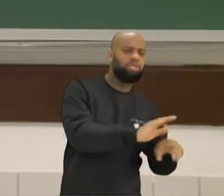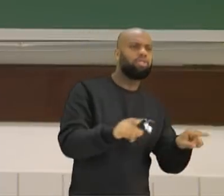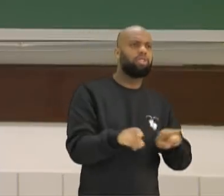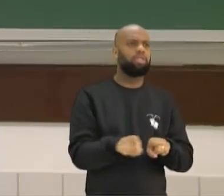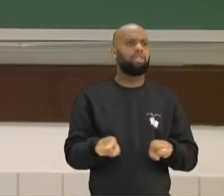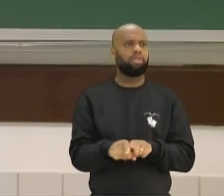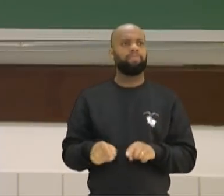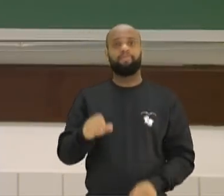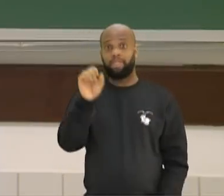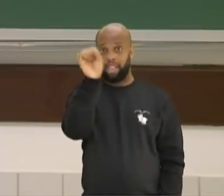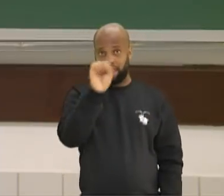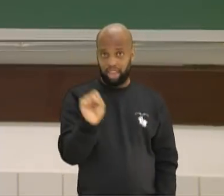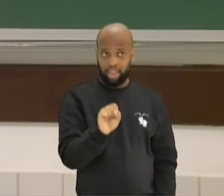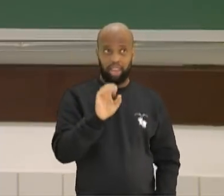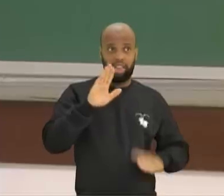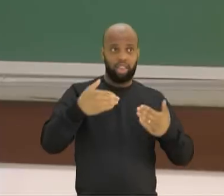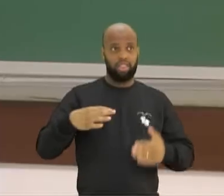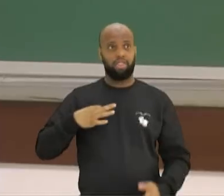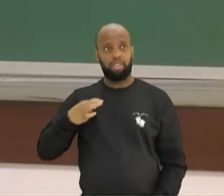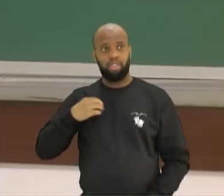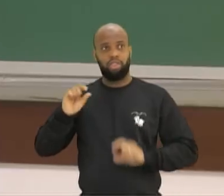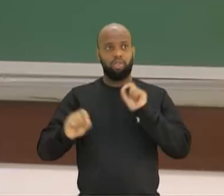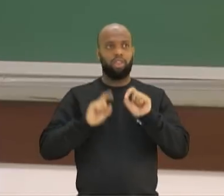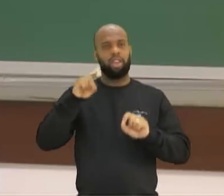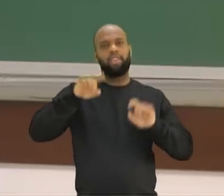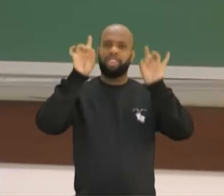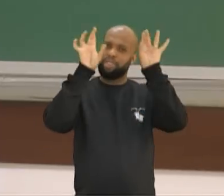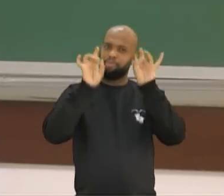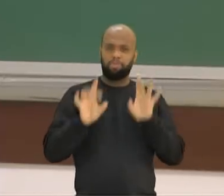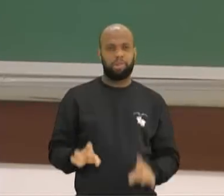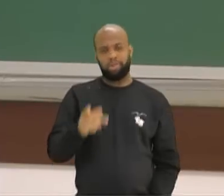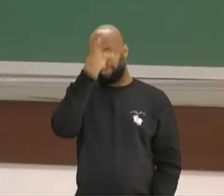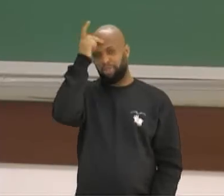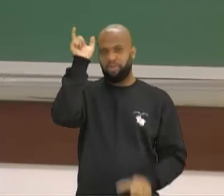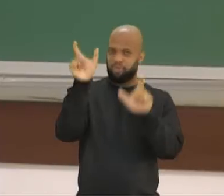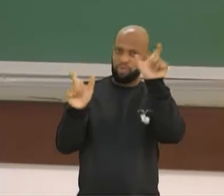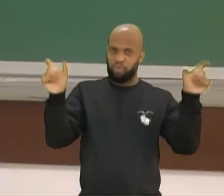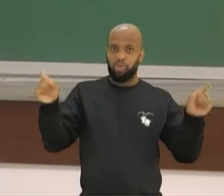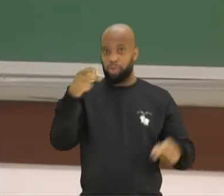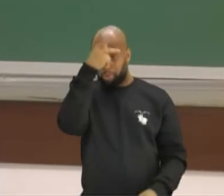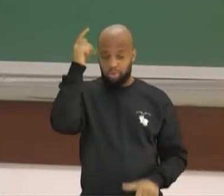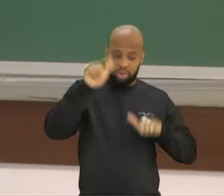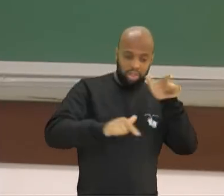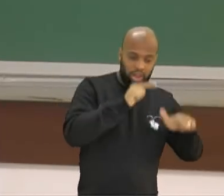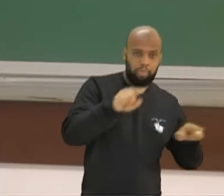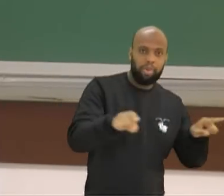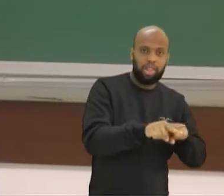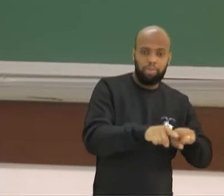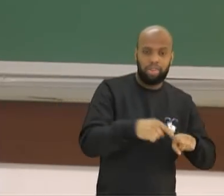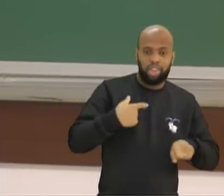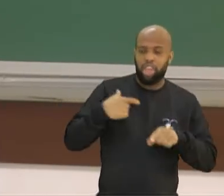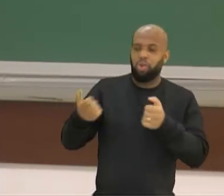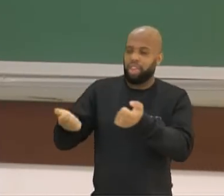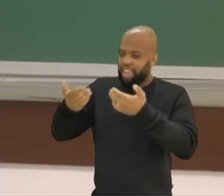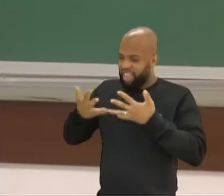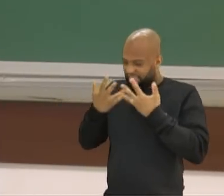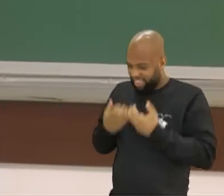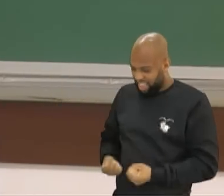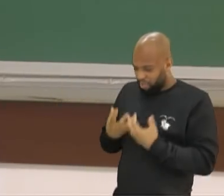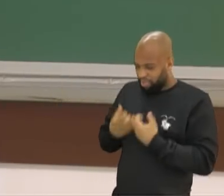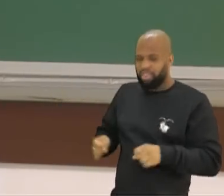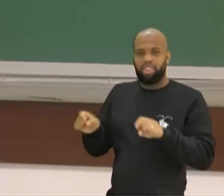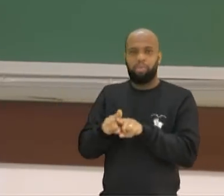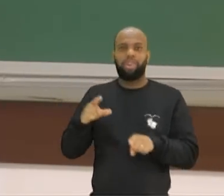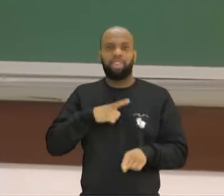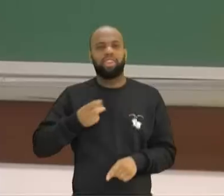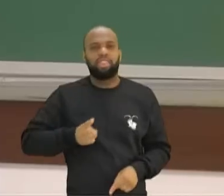ajudar. E os volunteers são special people, tanto para quem trabalha, para quem recebe, então sempre envolve